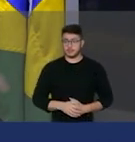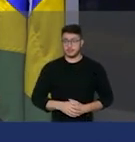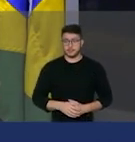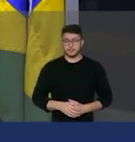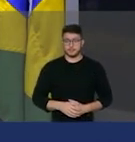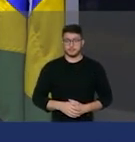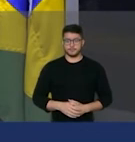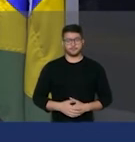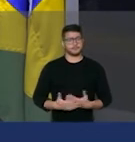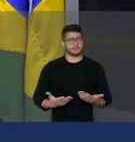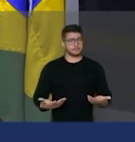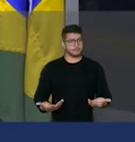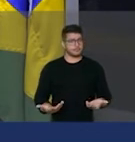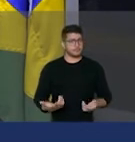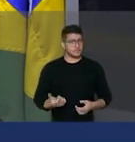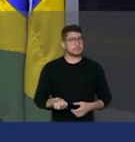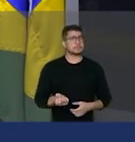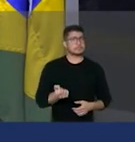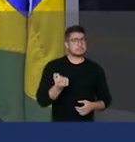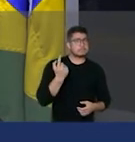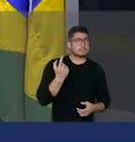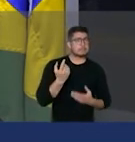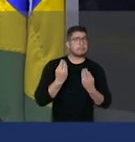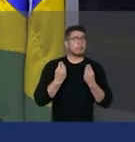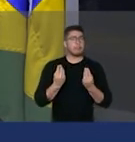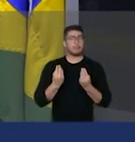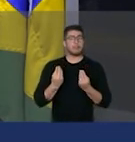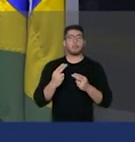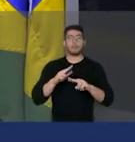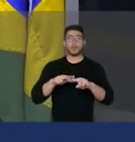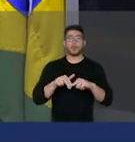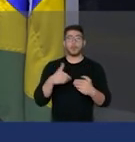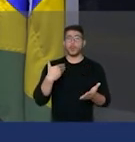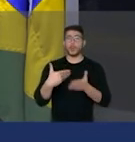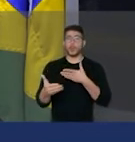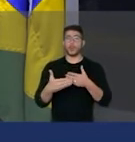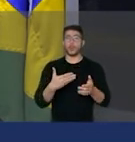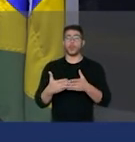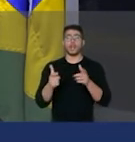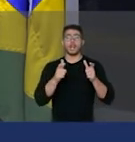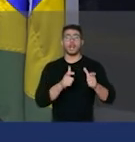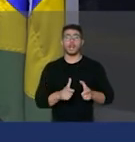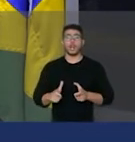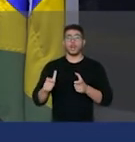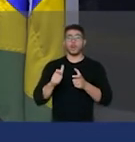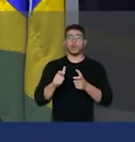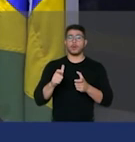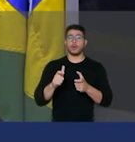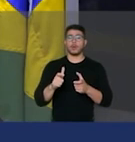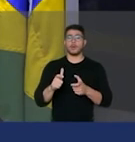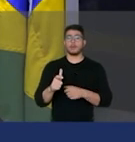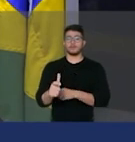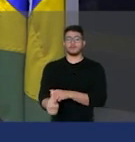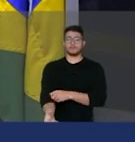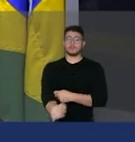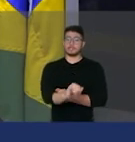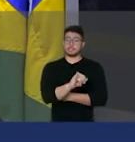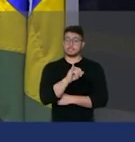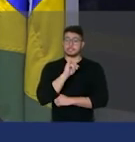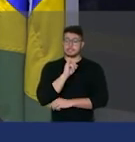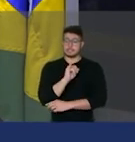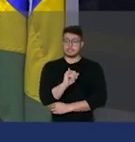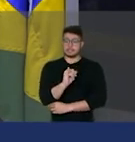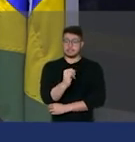de se estranhar obviamente porque em qualquer lugar do mundo em qualquer país uma pessoa que é